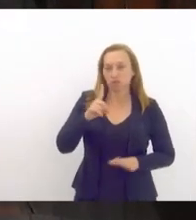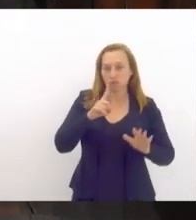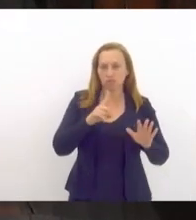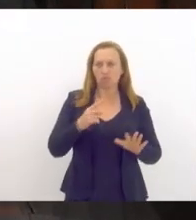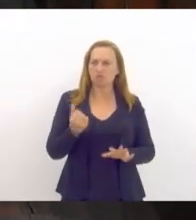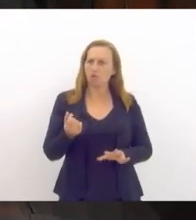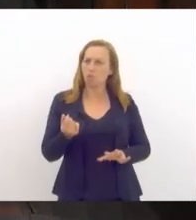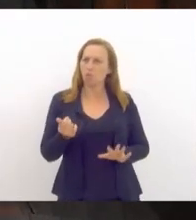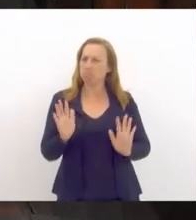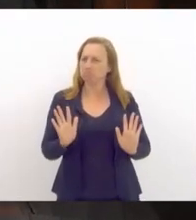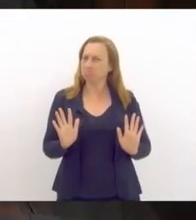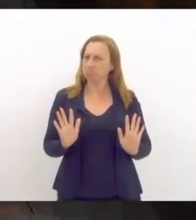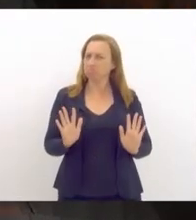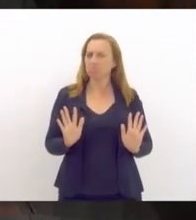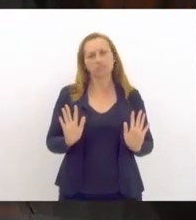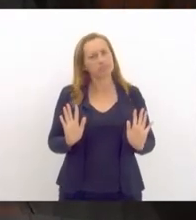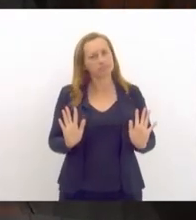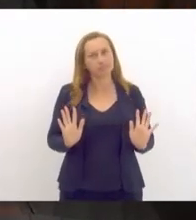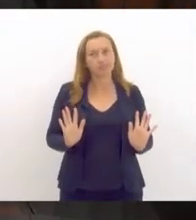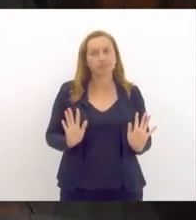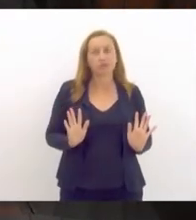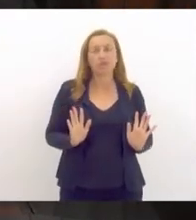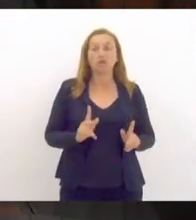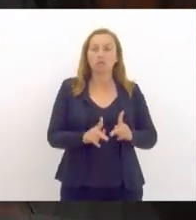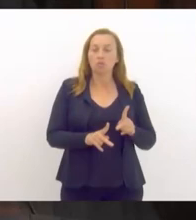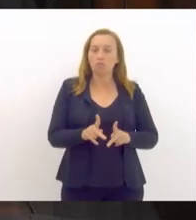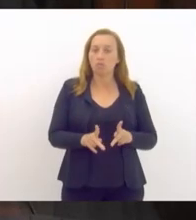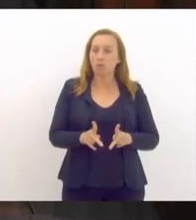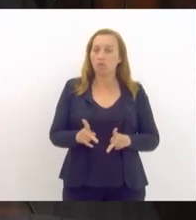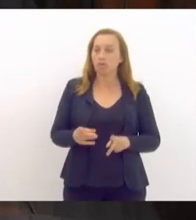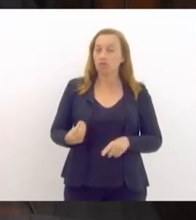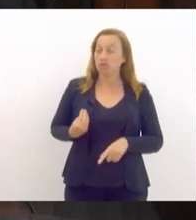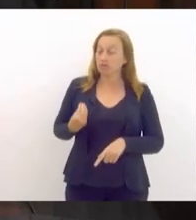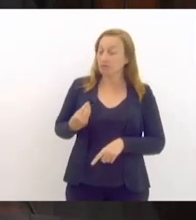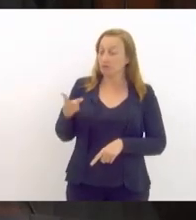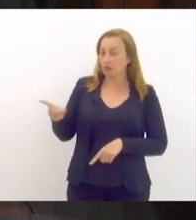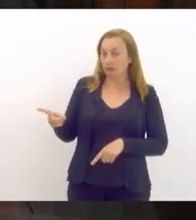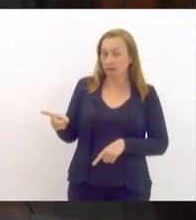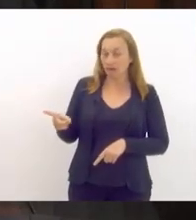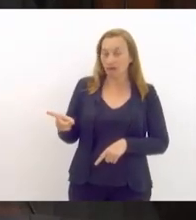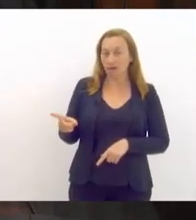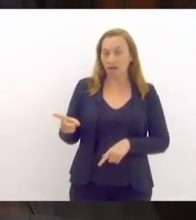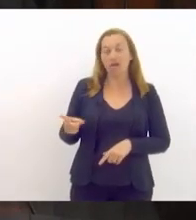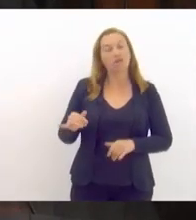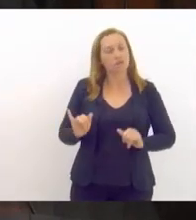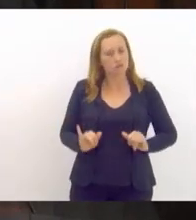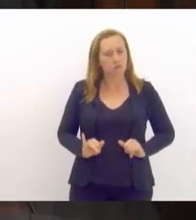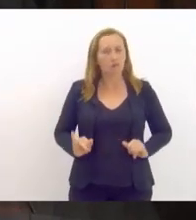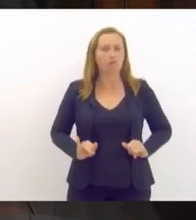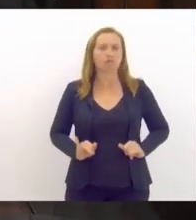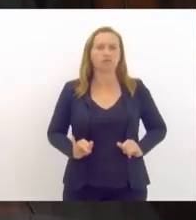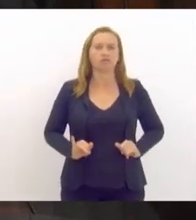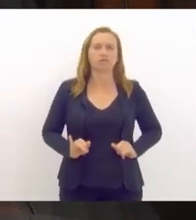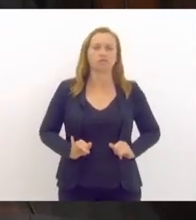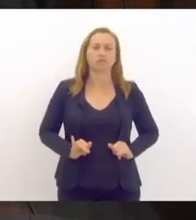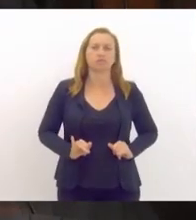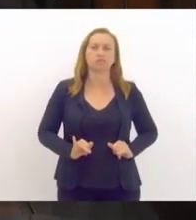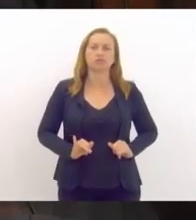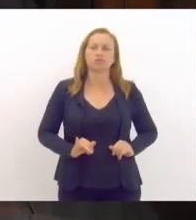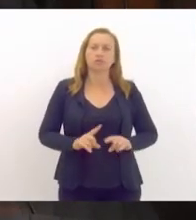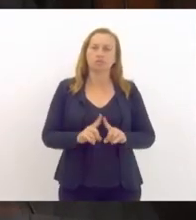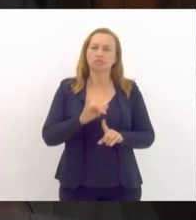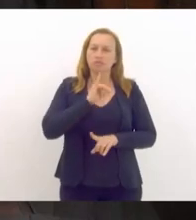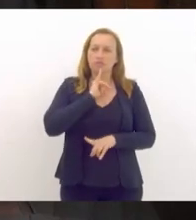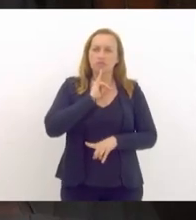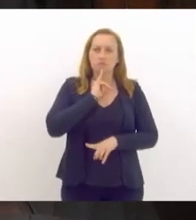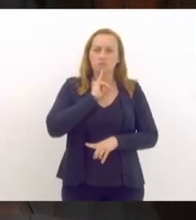pedágio já é um valor exorbitante uma população da região dos lagos todas sofre é uma briga já antiga Nossa deputado mas que infelizmente